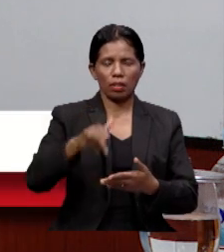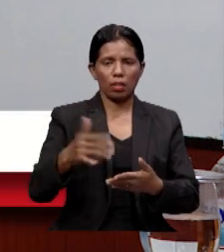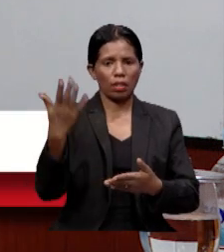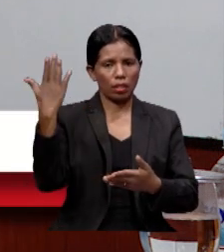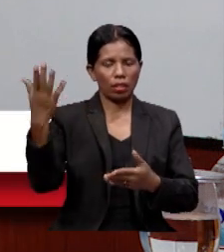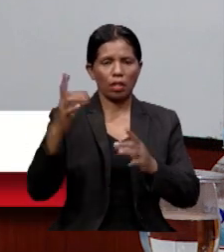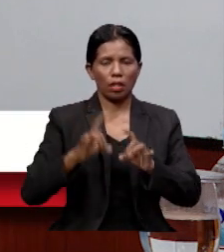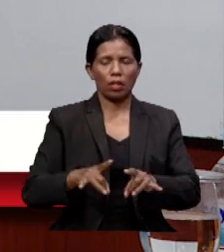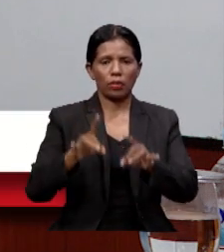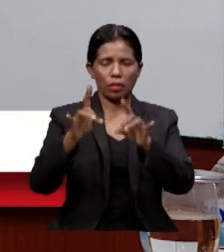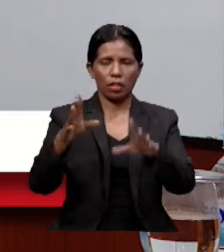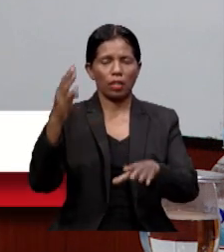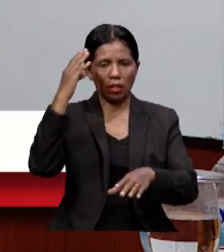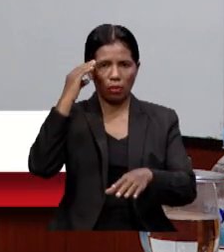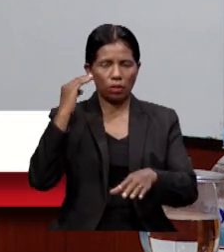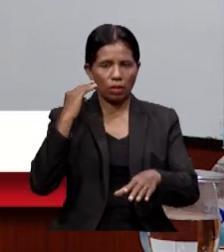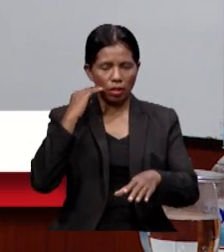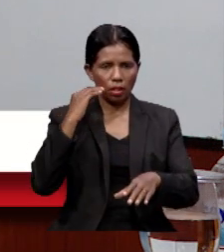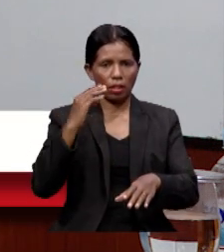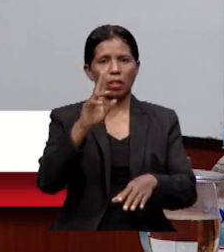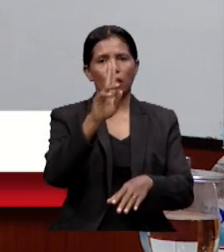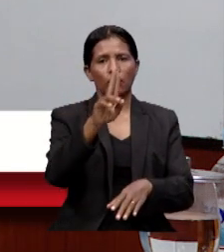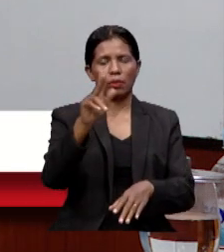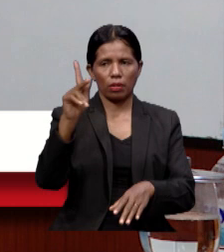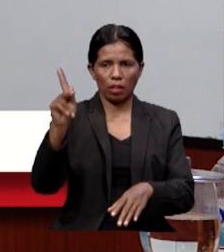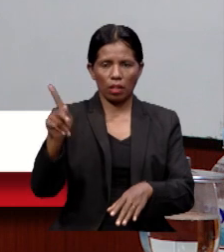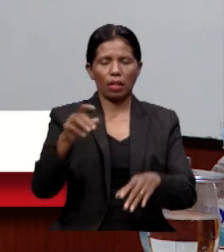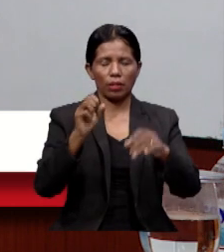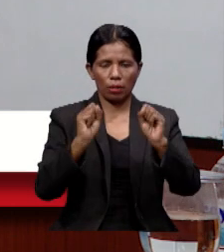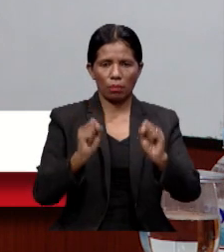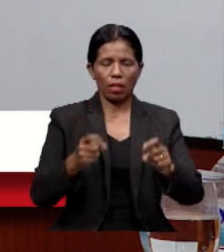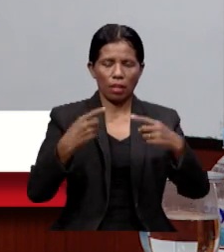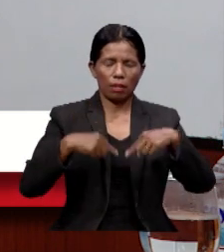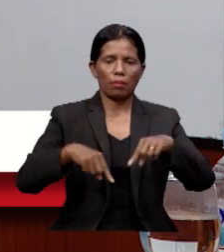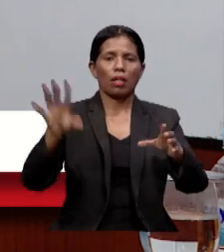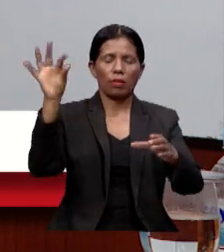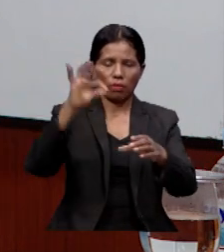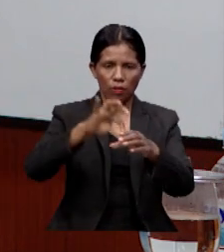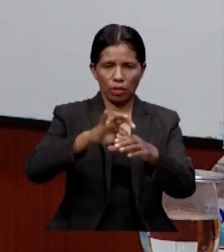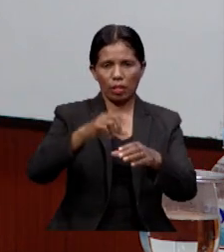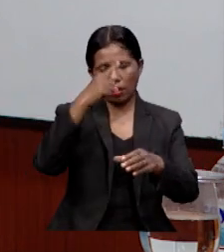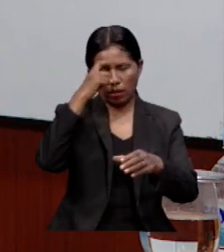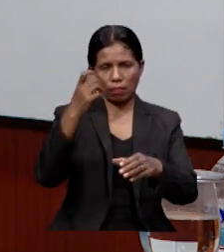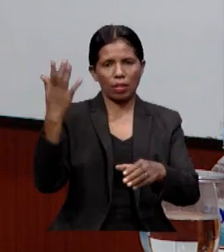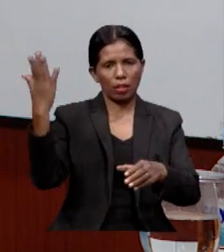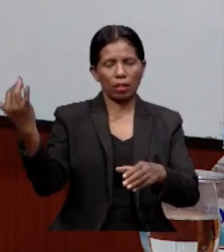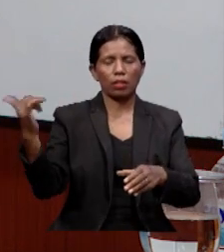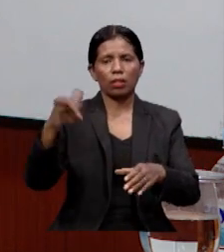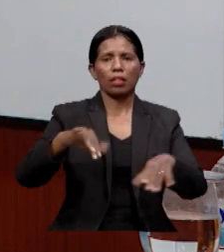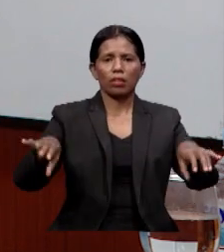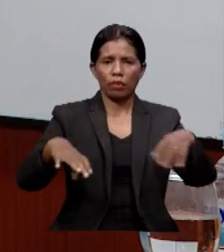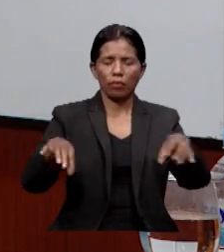Austrália, Coreia, Inglaterra, para belle vota. Também na base do serviço